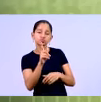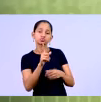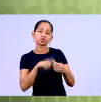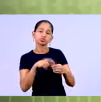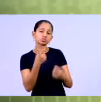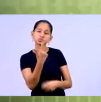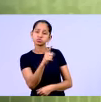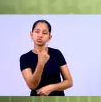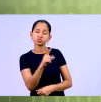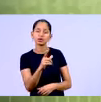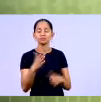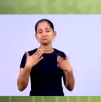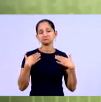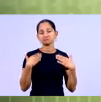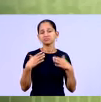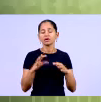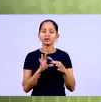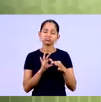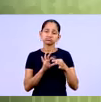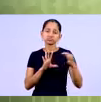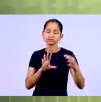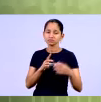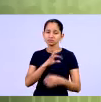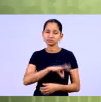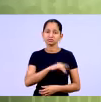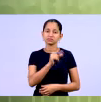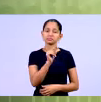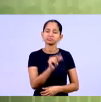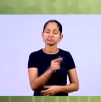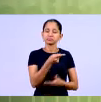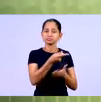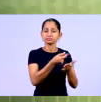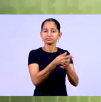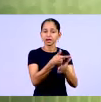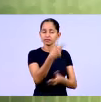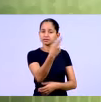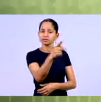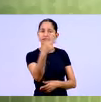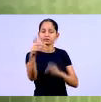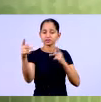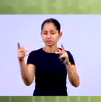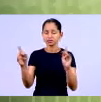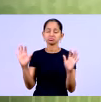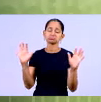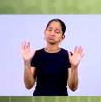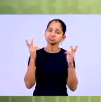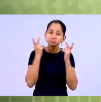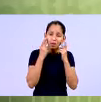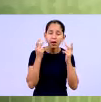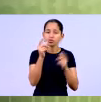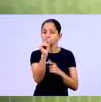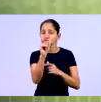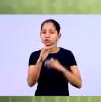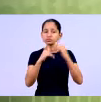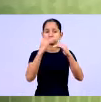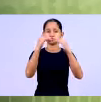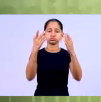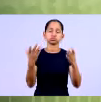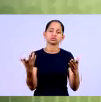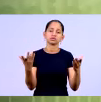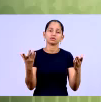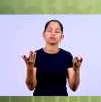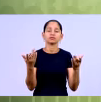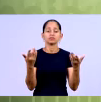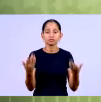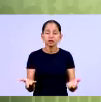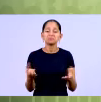não administram dessem uma parte do dinheiro para aqueles que administram, para poder fazer o capital evoluir, certo? Então,